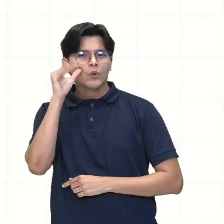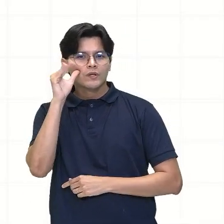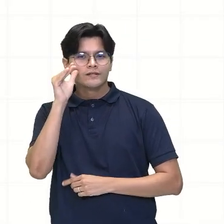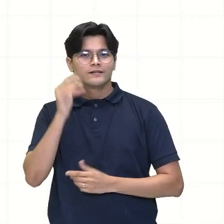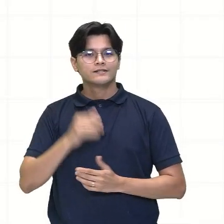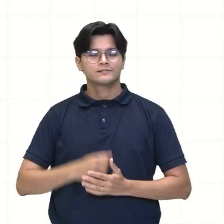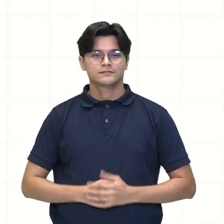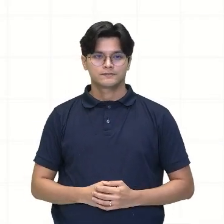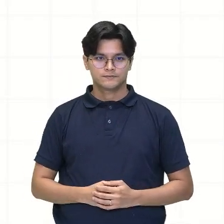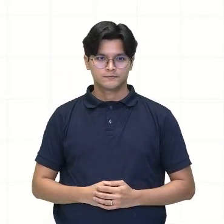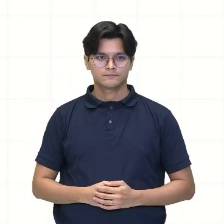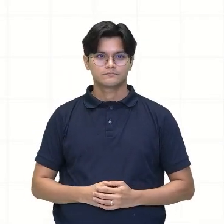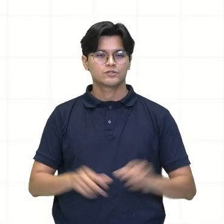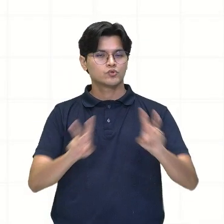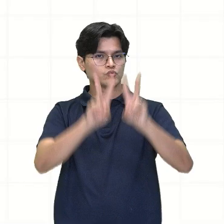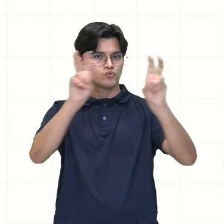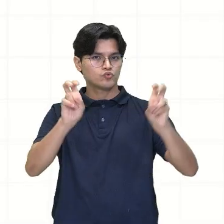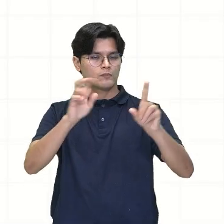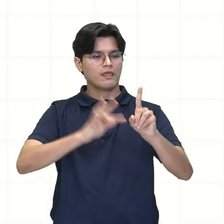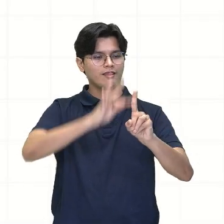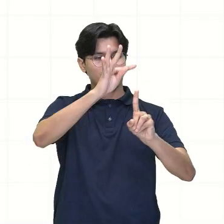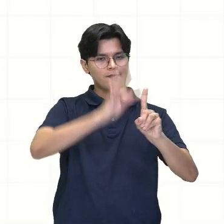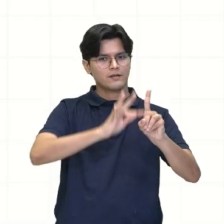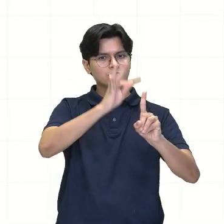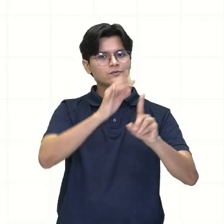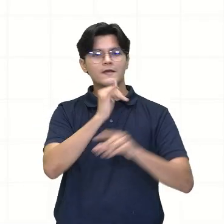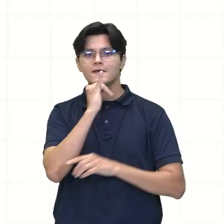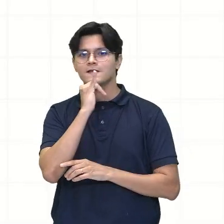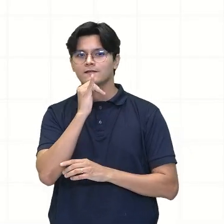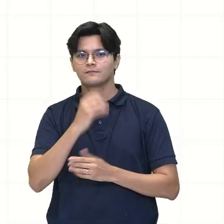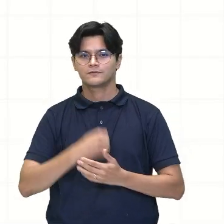curiosidades aqui sobre as nossas temperaturas. Por exemplo,